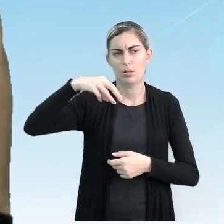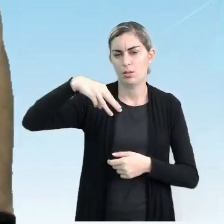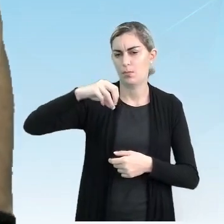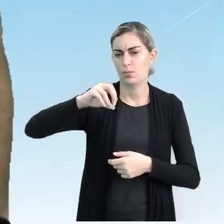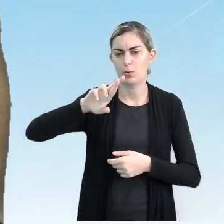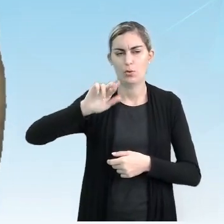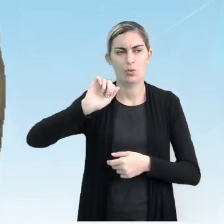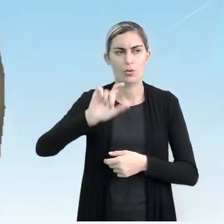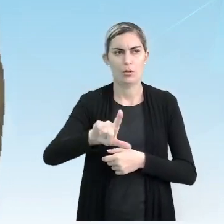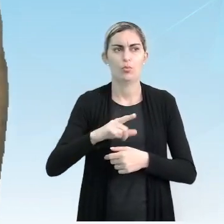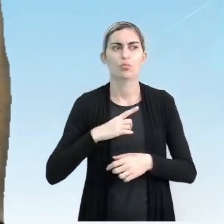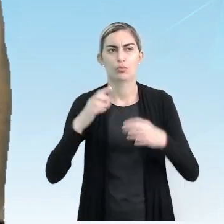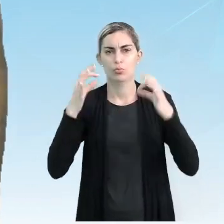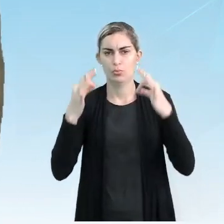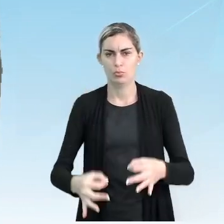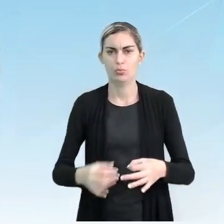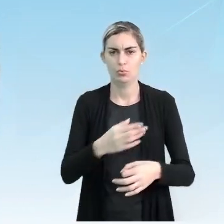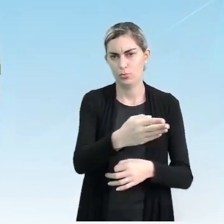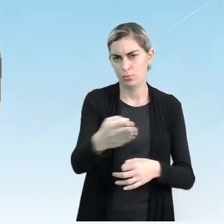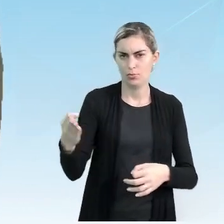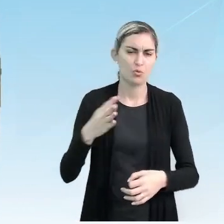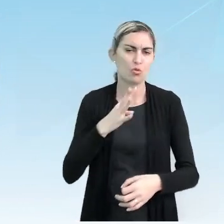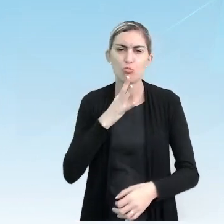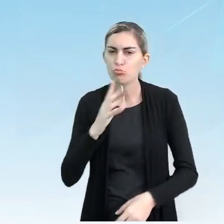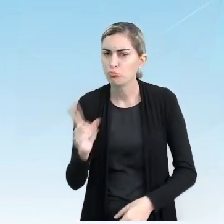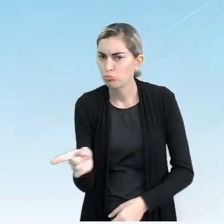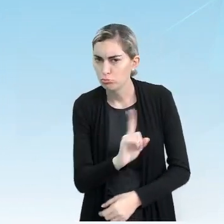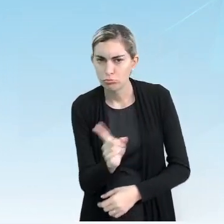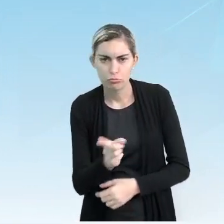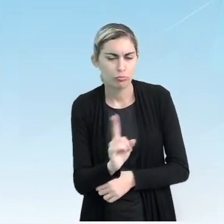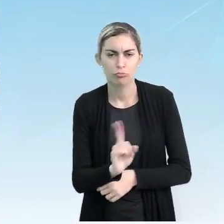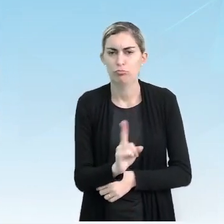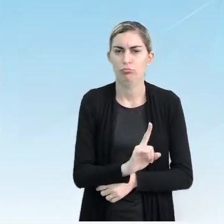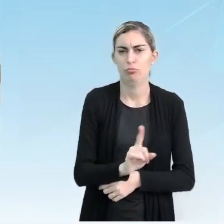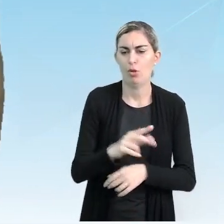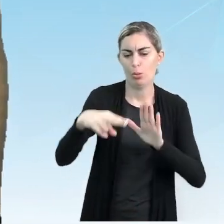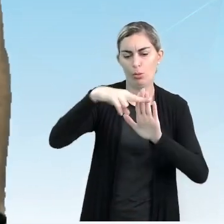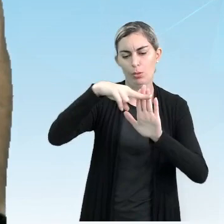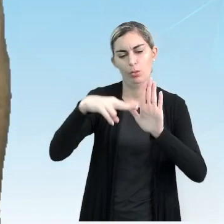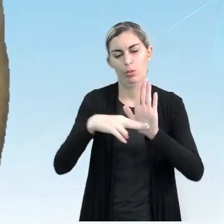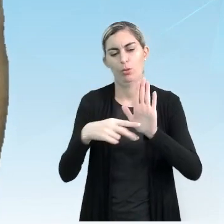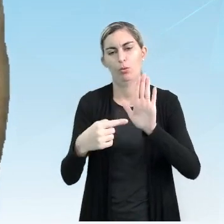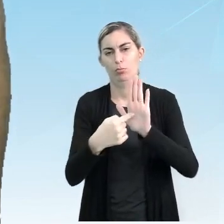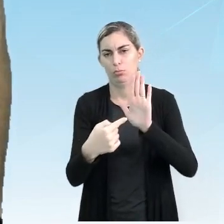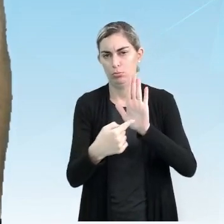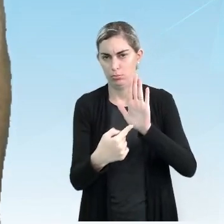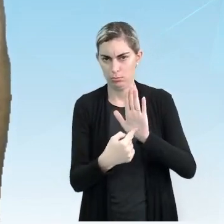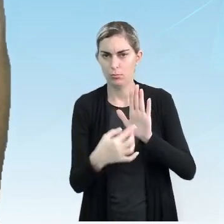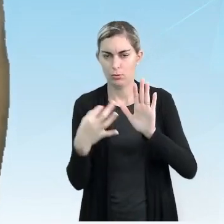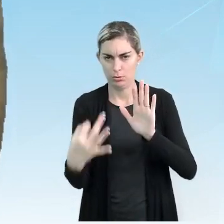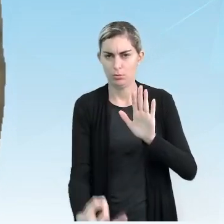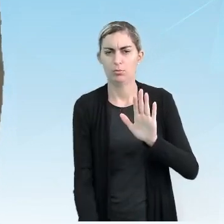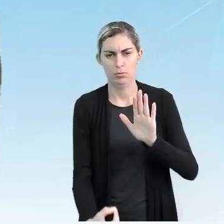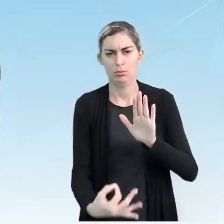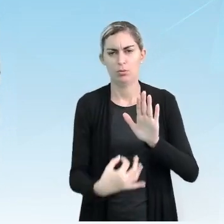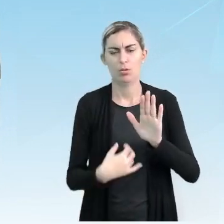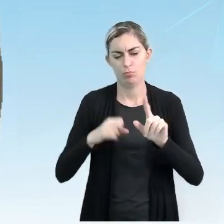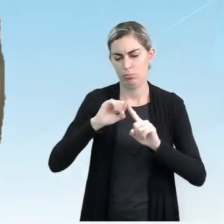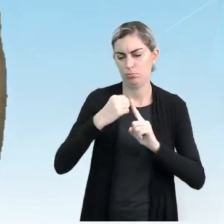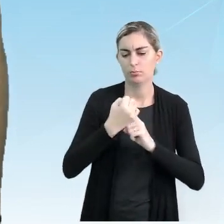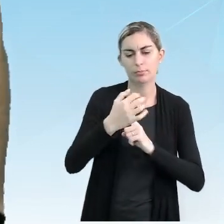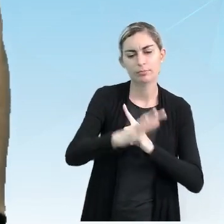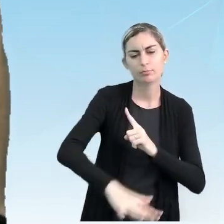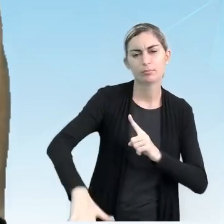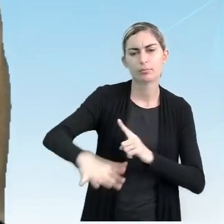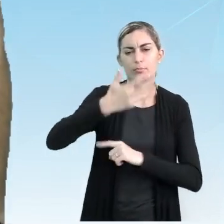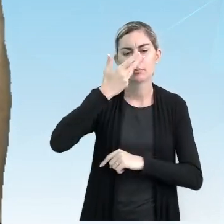Amoral é justamente quando você desconhece a norma certo? De uma determinada sociedade. A criança